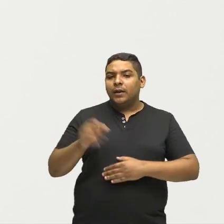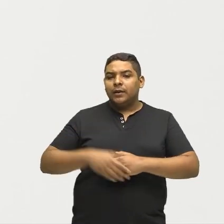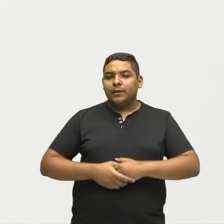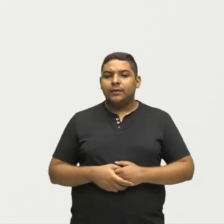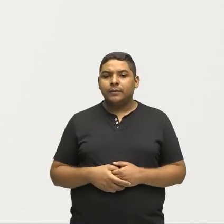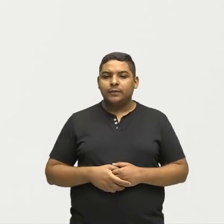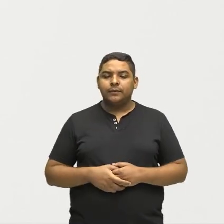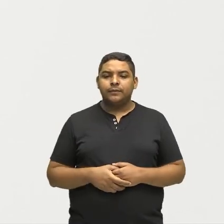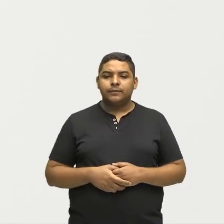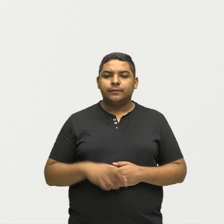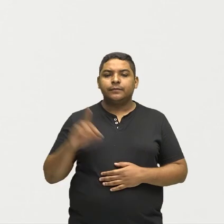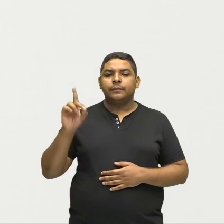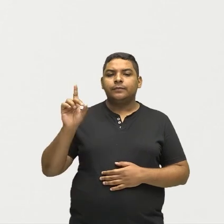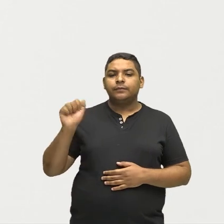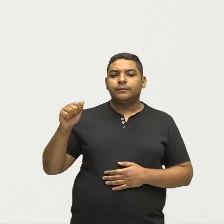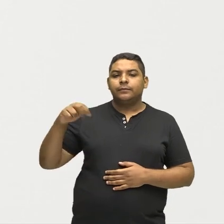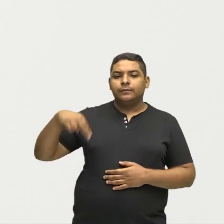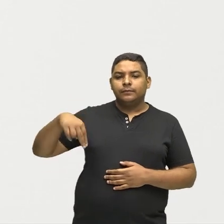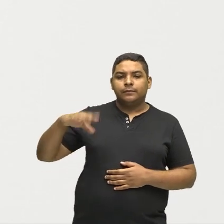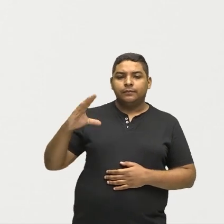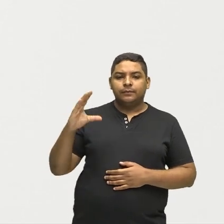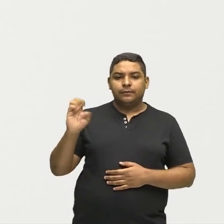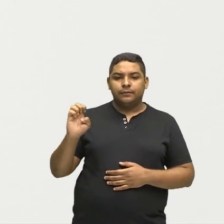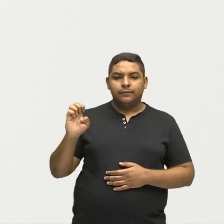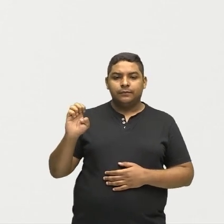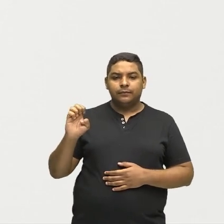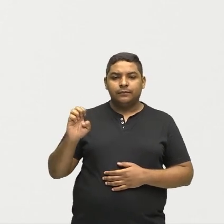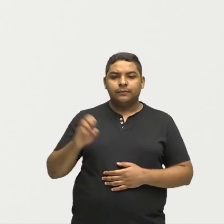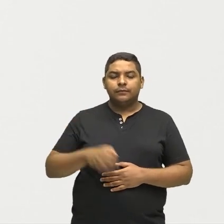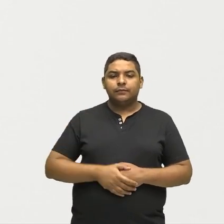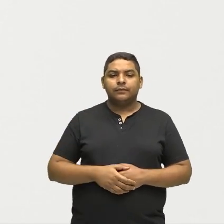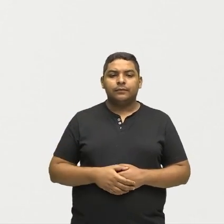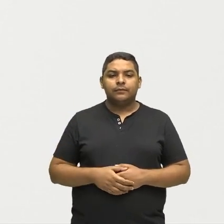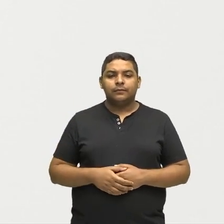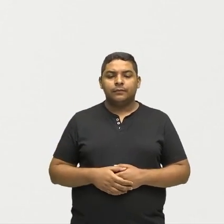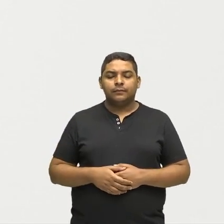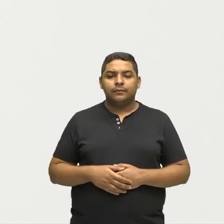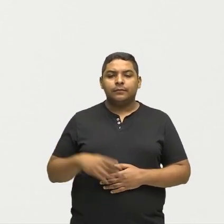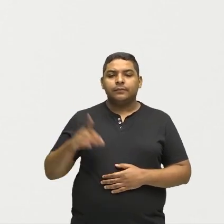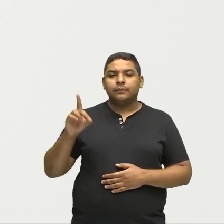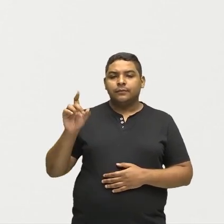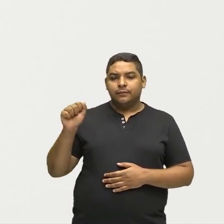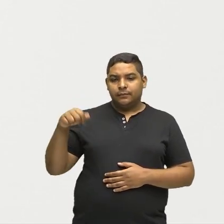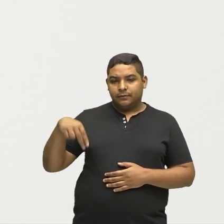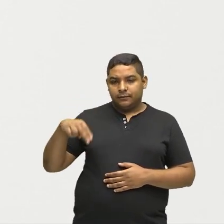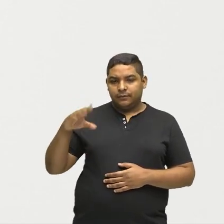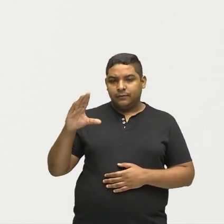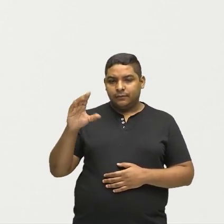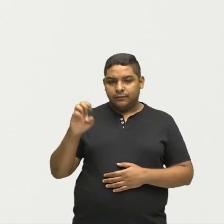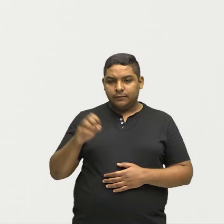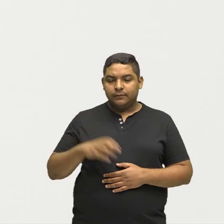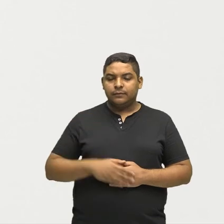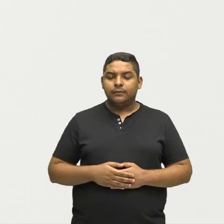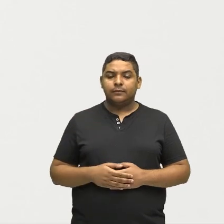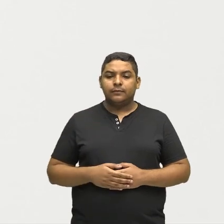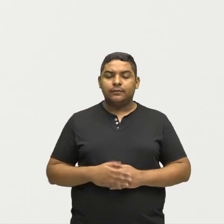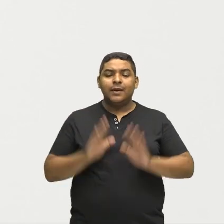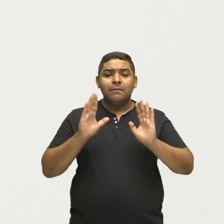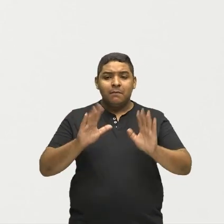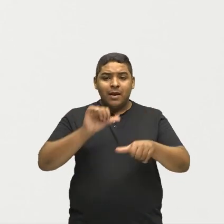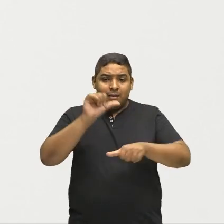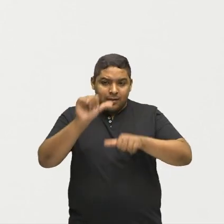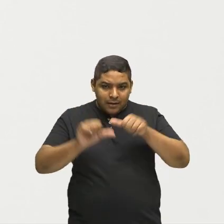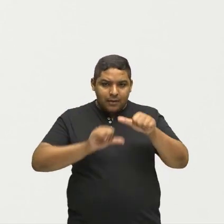o verb dance. Verb dance, que é o verbo dançar, certo? Mas para transformar esse